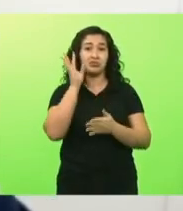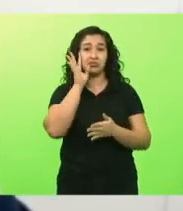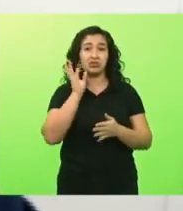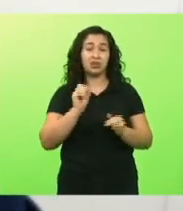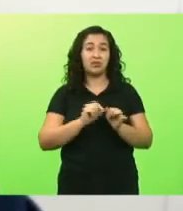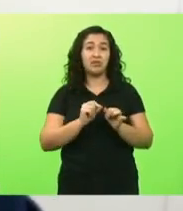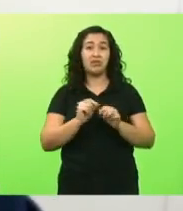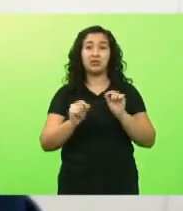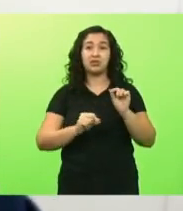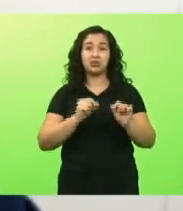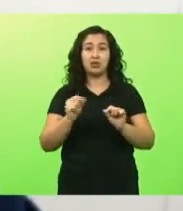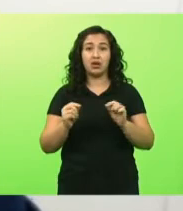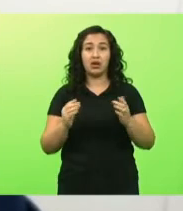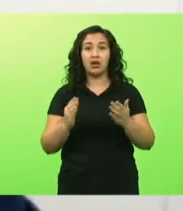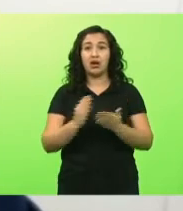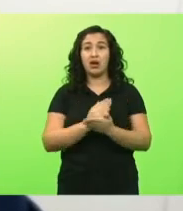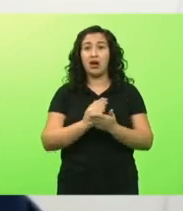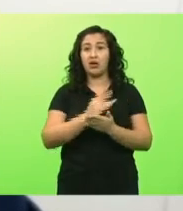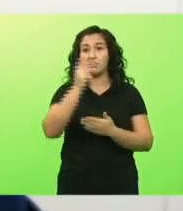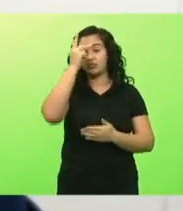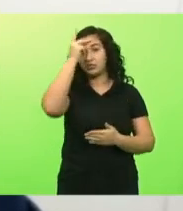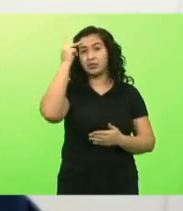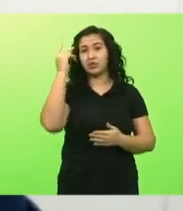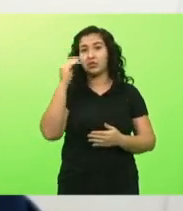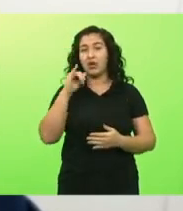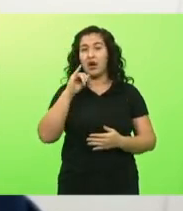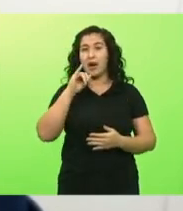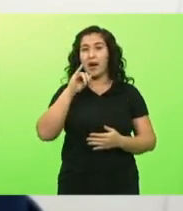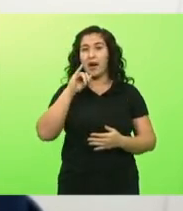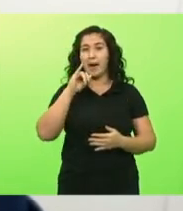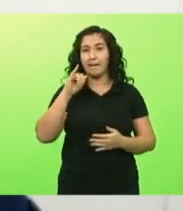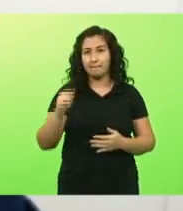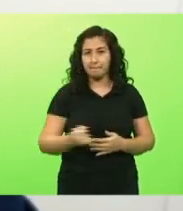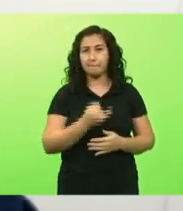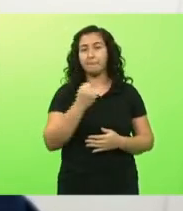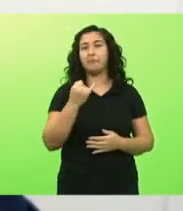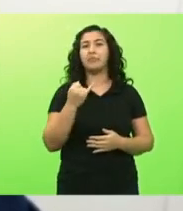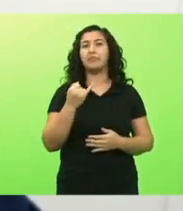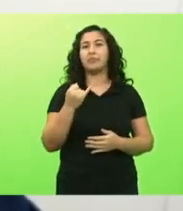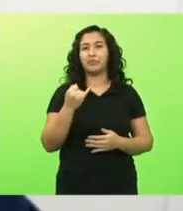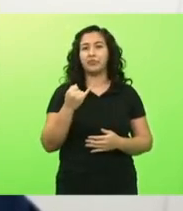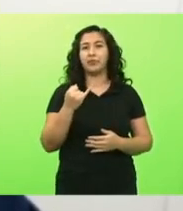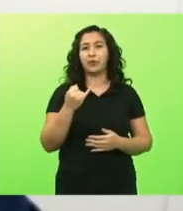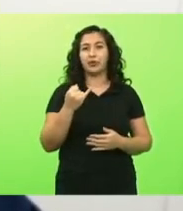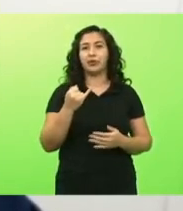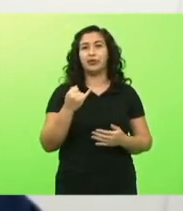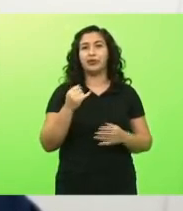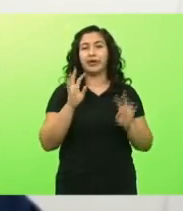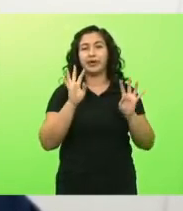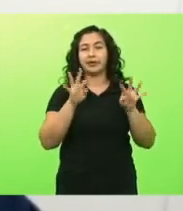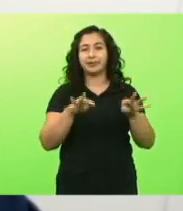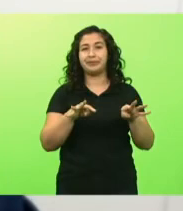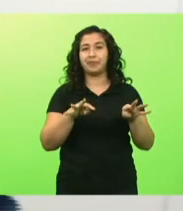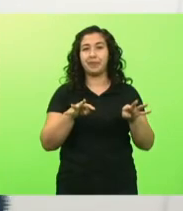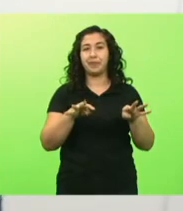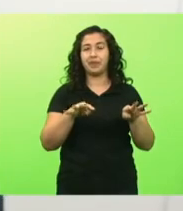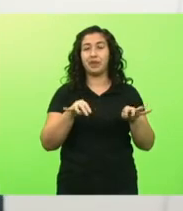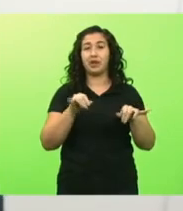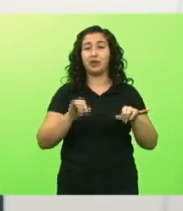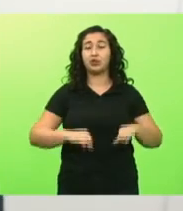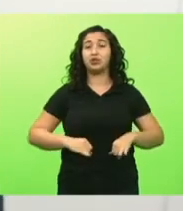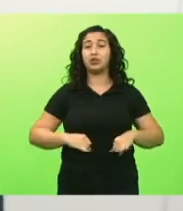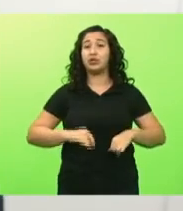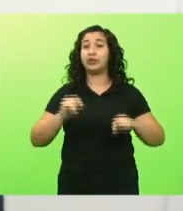o pessoal está se aproveitando da carga desse caminhão, e o que sofre é a população de